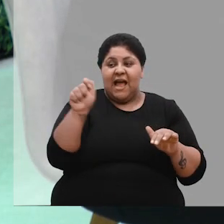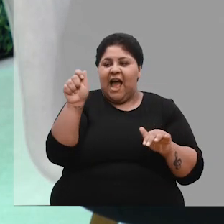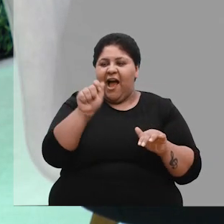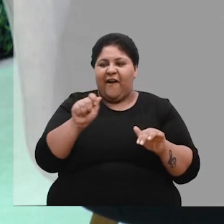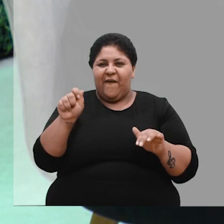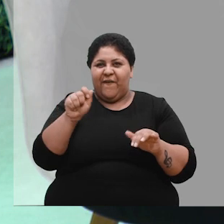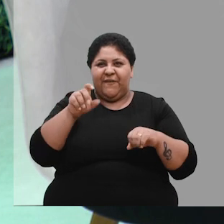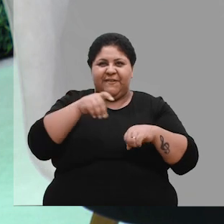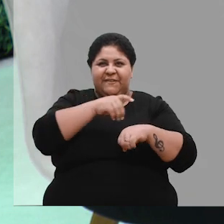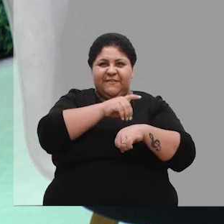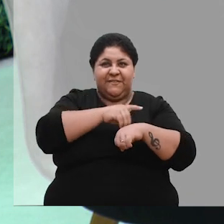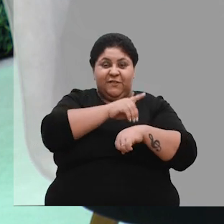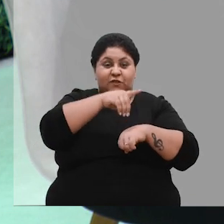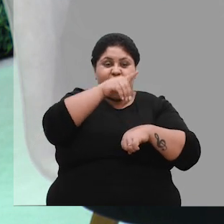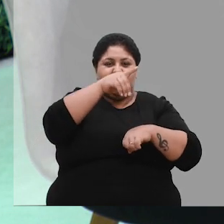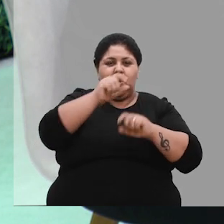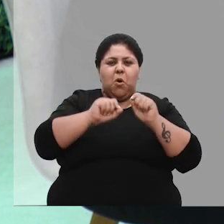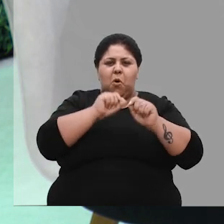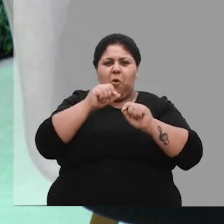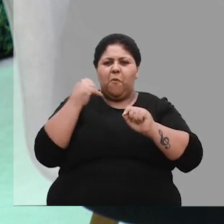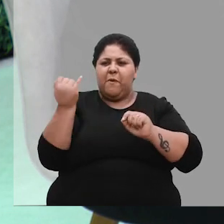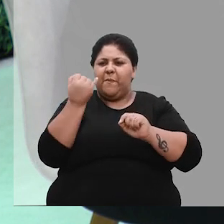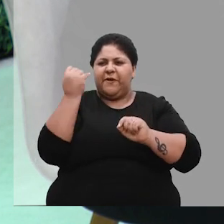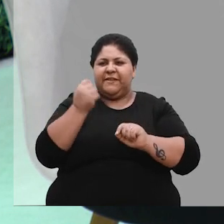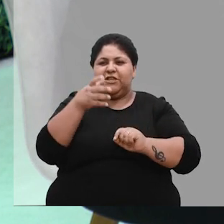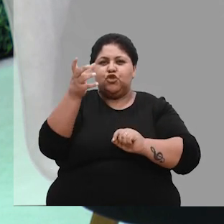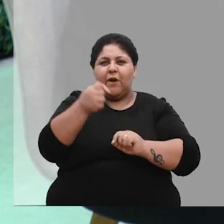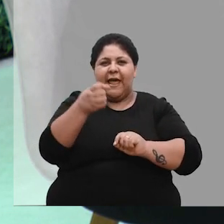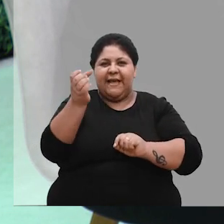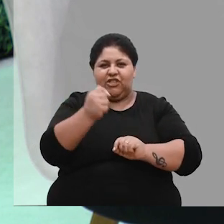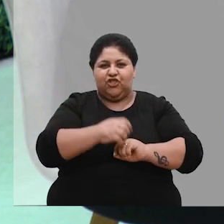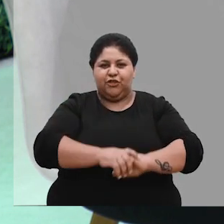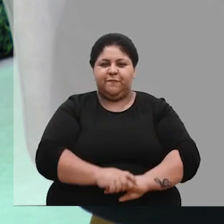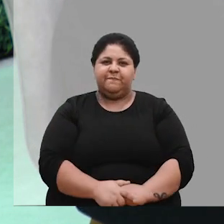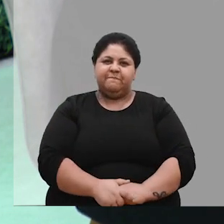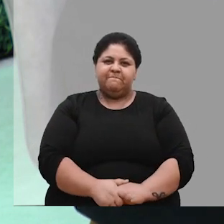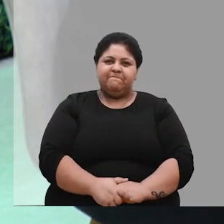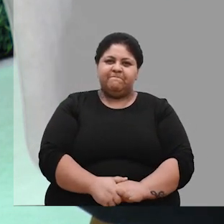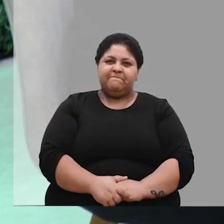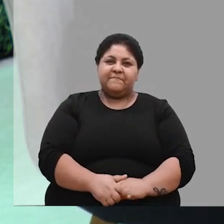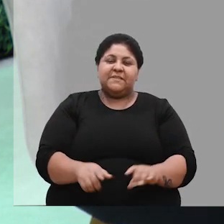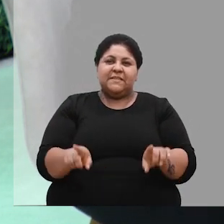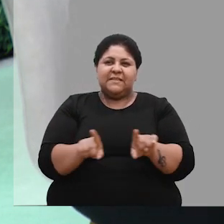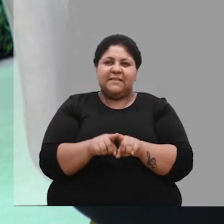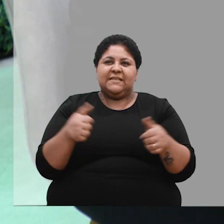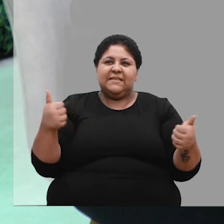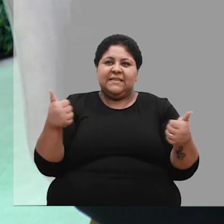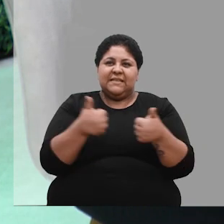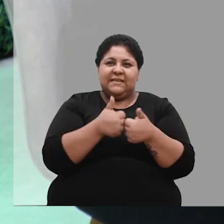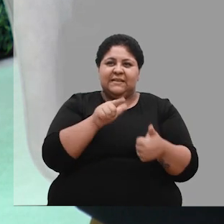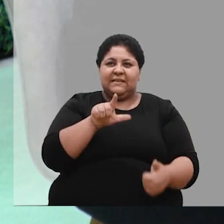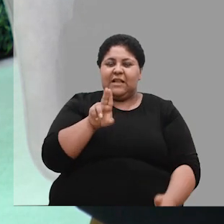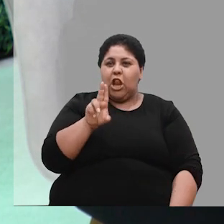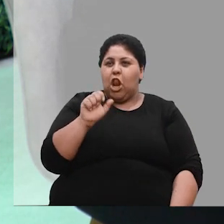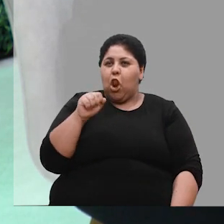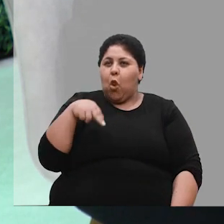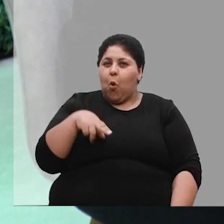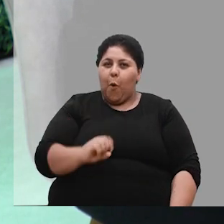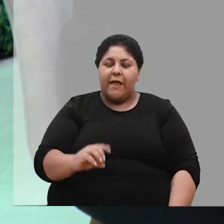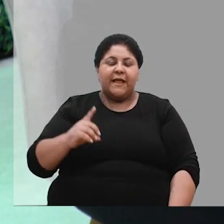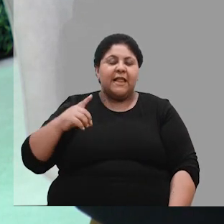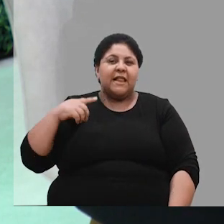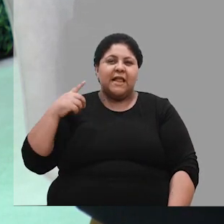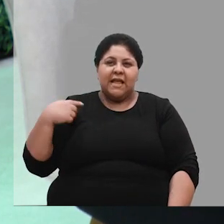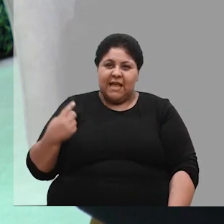primeira semana, agosto dourado. Que lindo. O quanto vale esse leite. Muito importante. Também aqui com a gente a